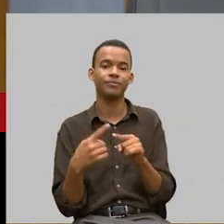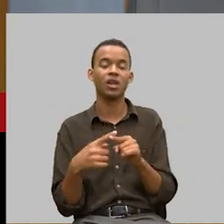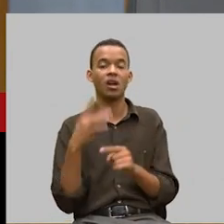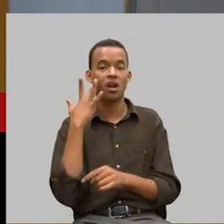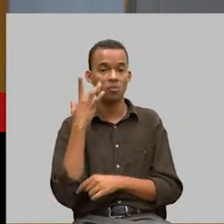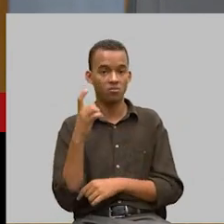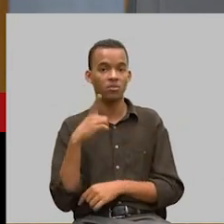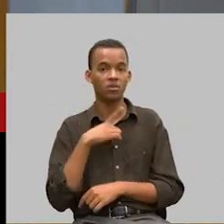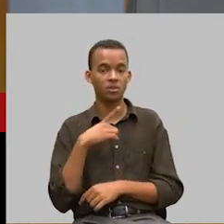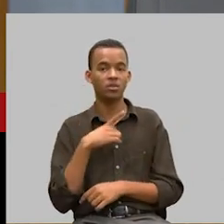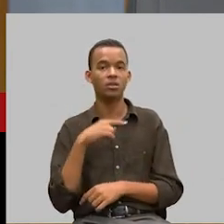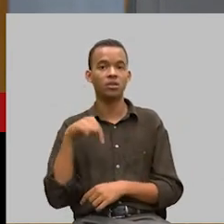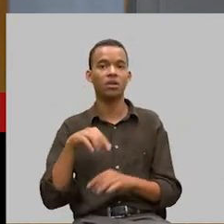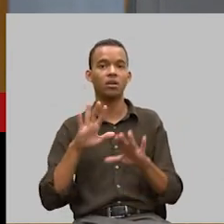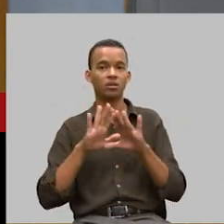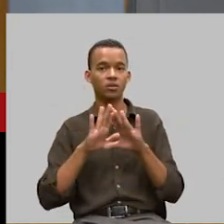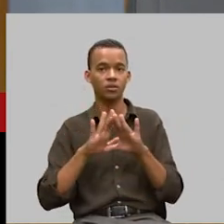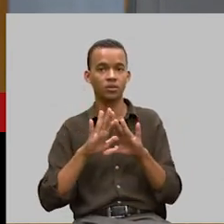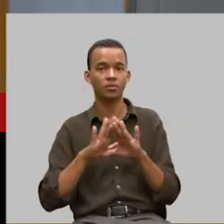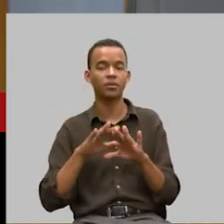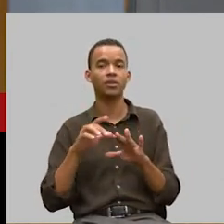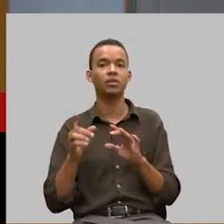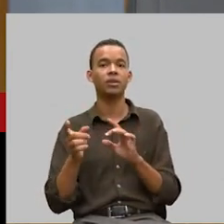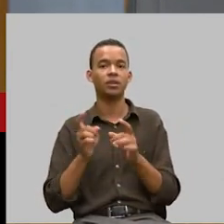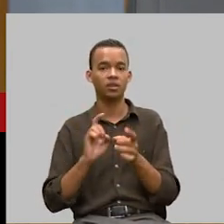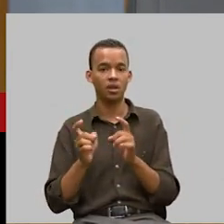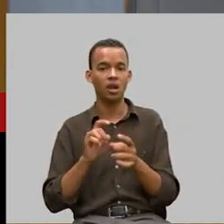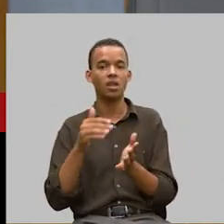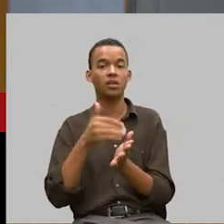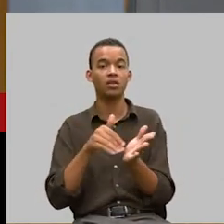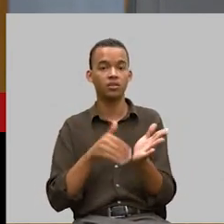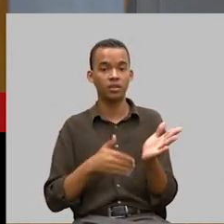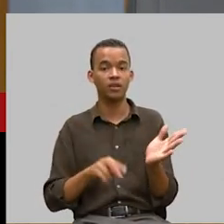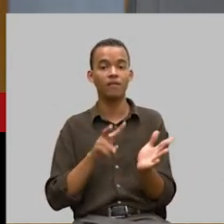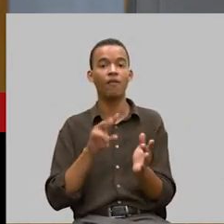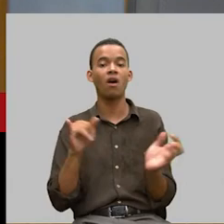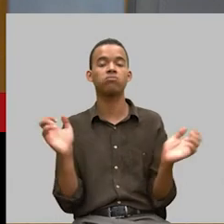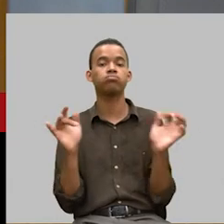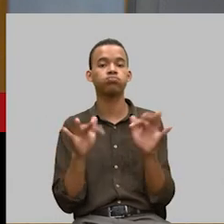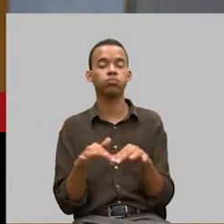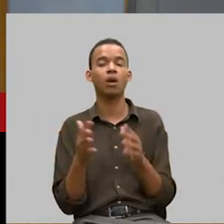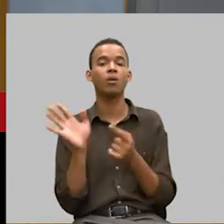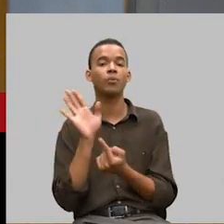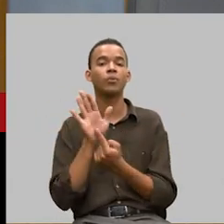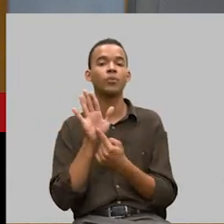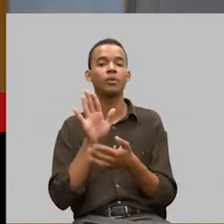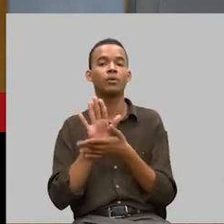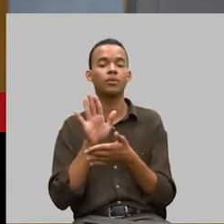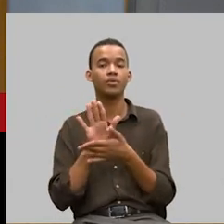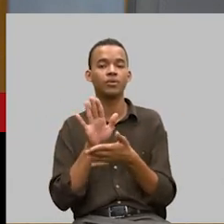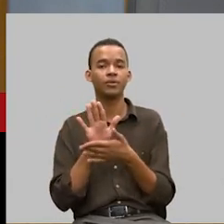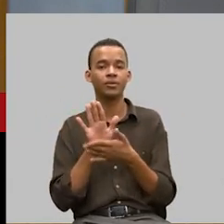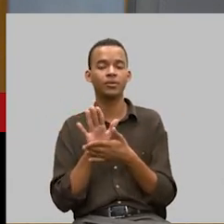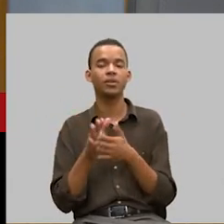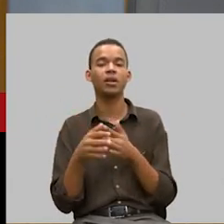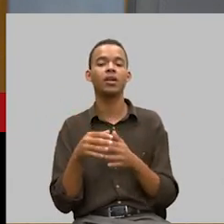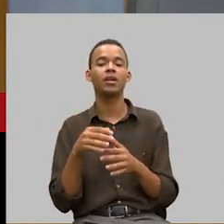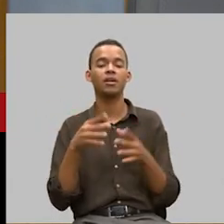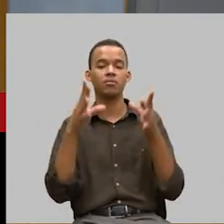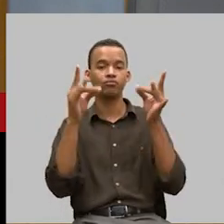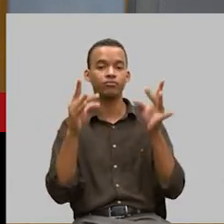na Assembleia Legislativa os secretários virão apresentar o detalhamento do plano da